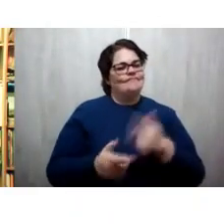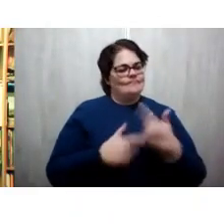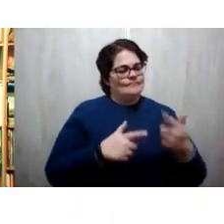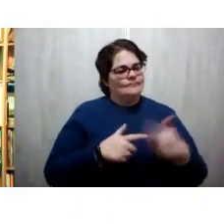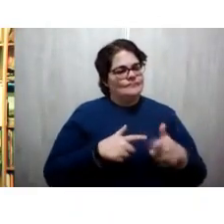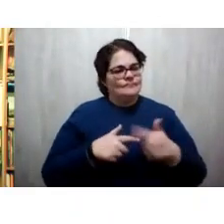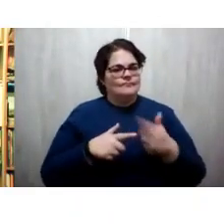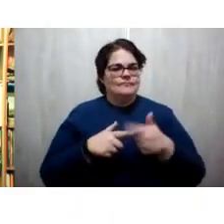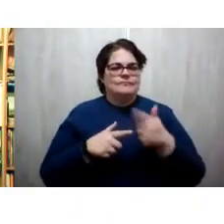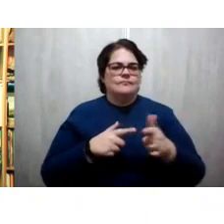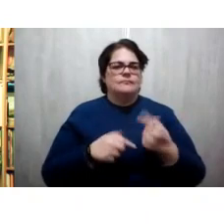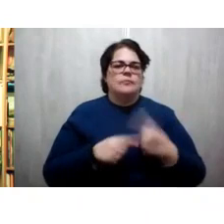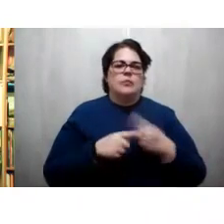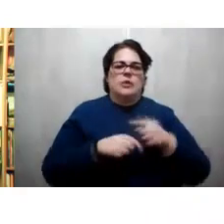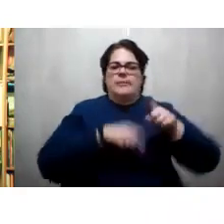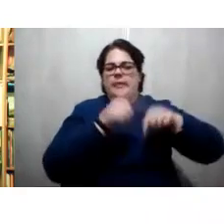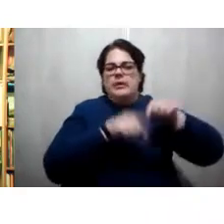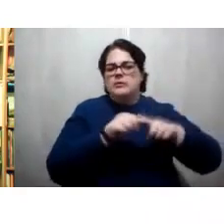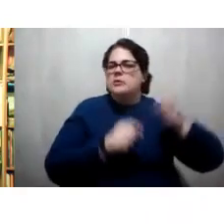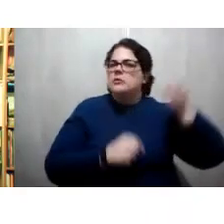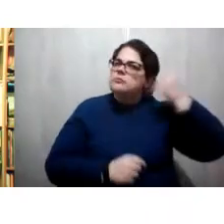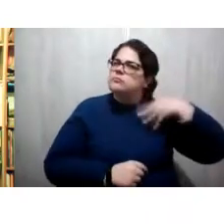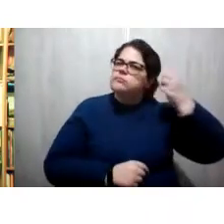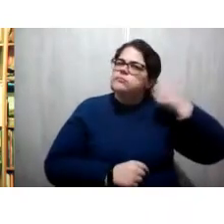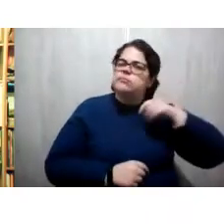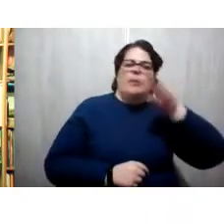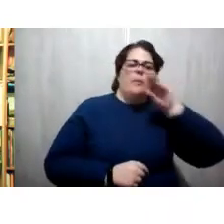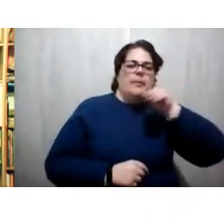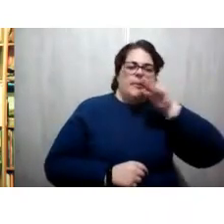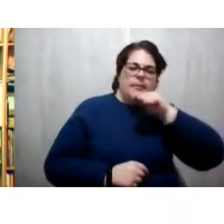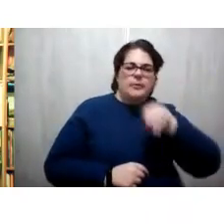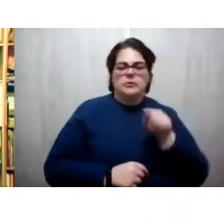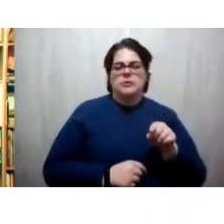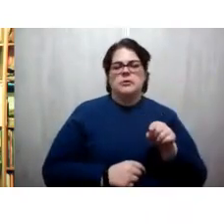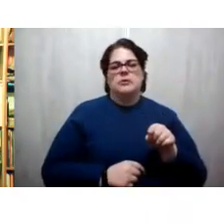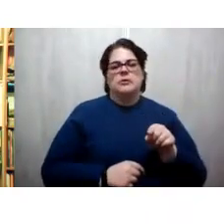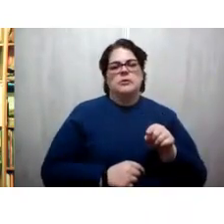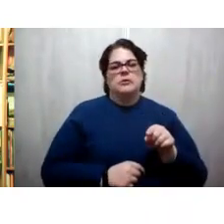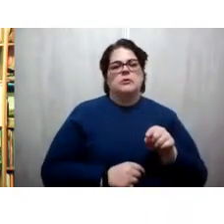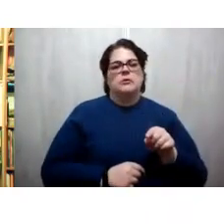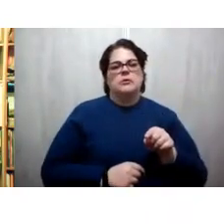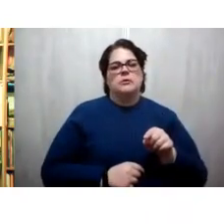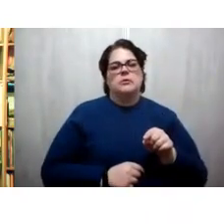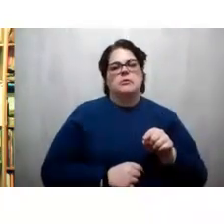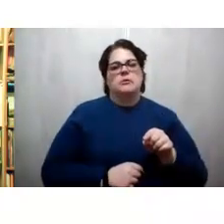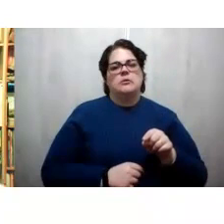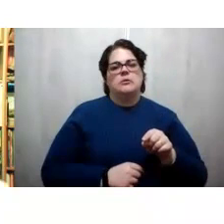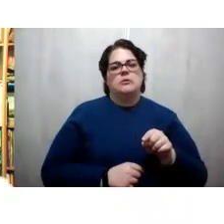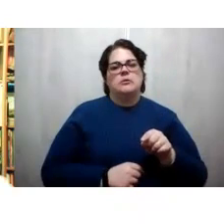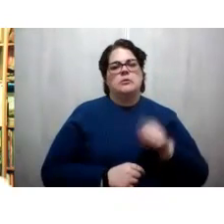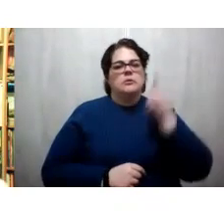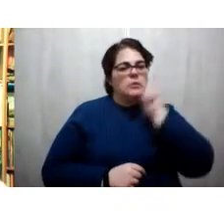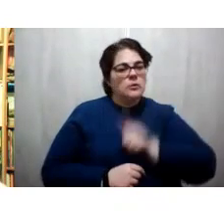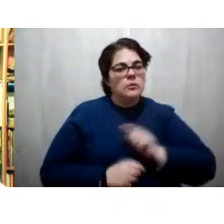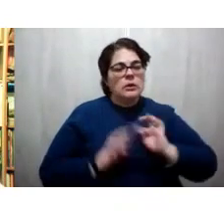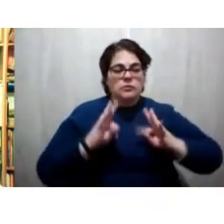ao próprio equipamento de audiodescrição que não nos permite fazer uma transmissão para